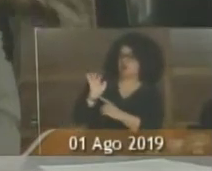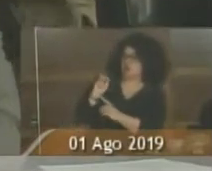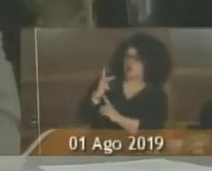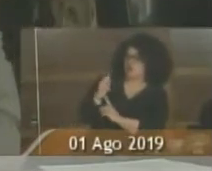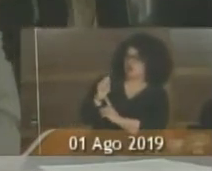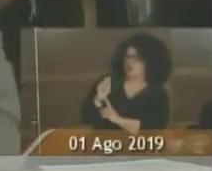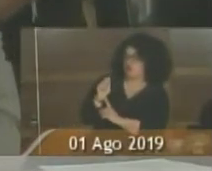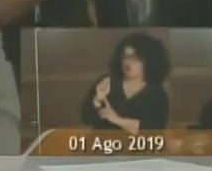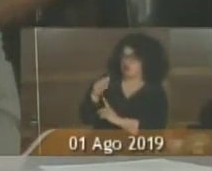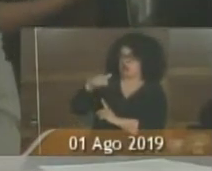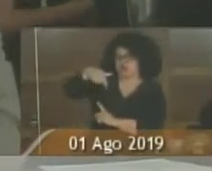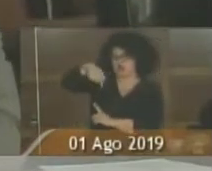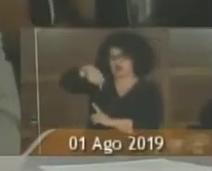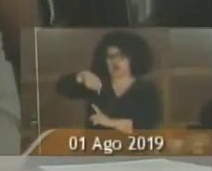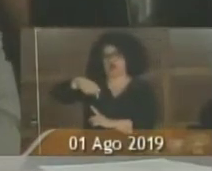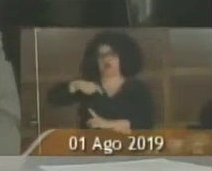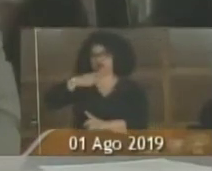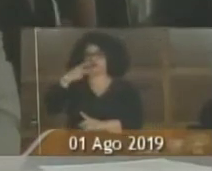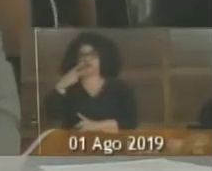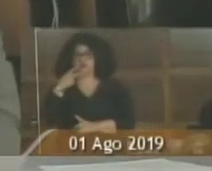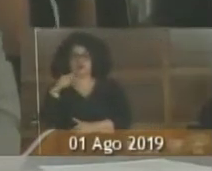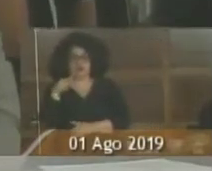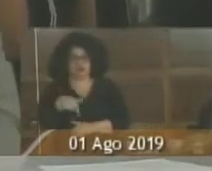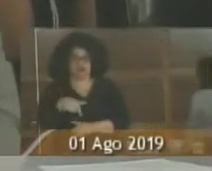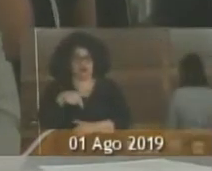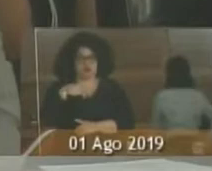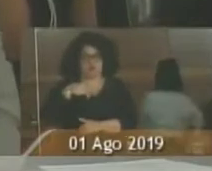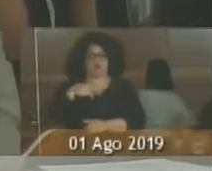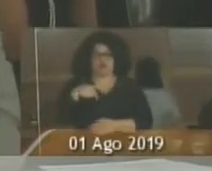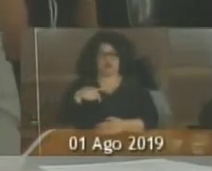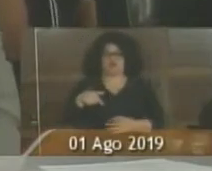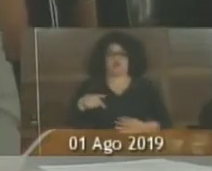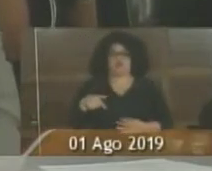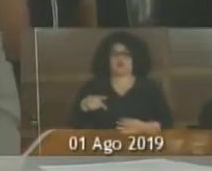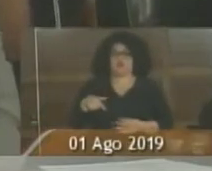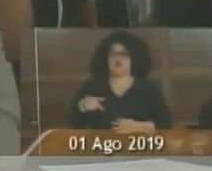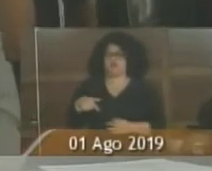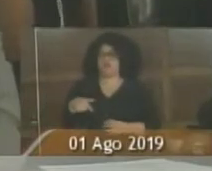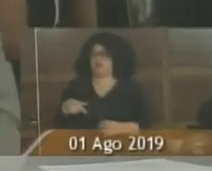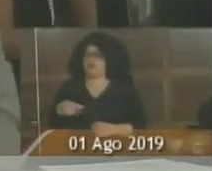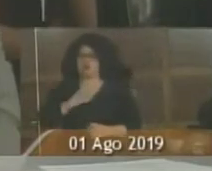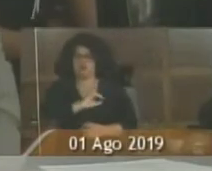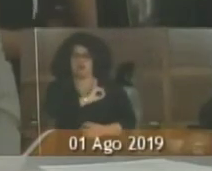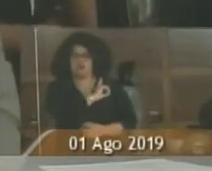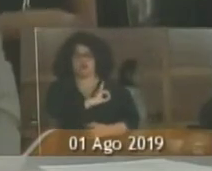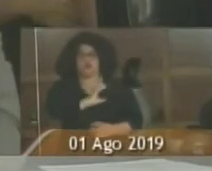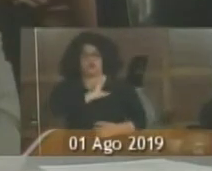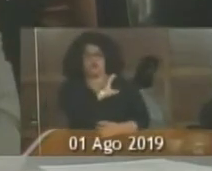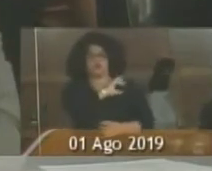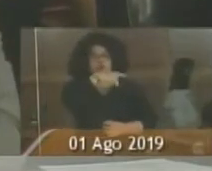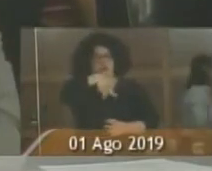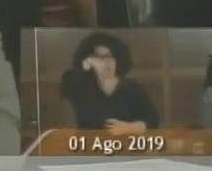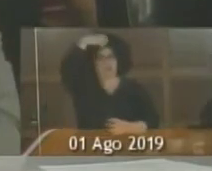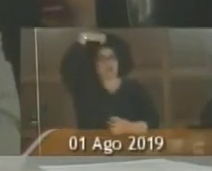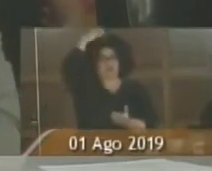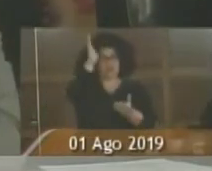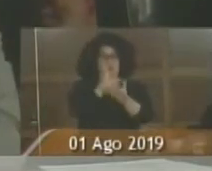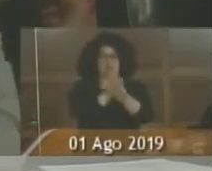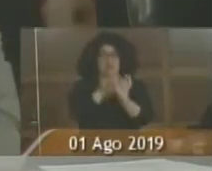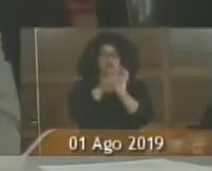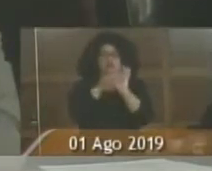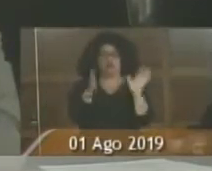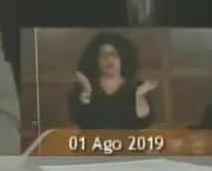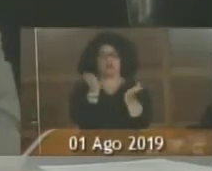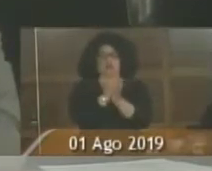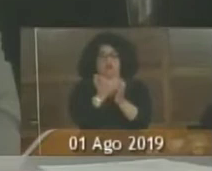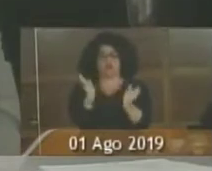Reis, informa que em atendimento às notificações, termo em... de interdição da Defesa Civil Municipal e então foi concluído o processo de licitação para a